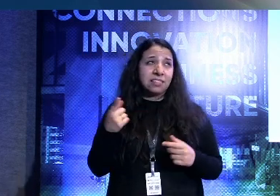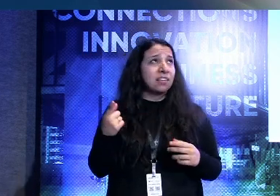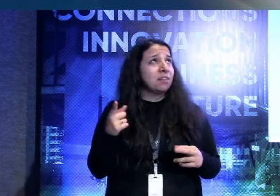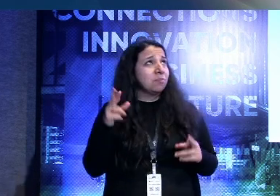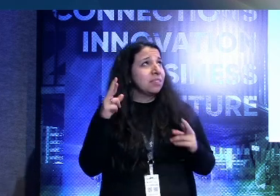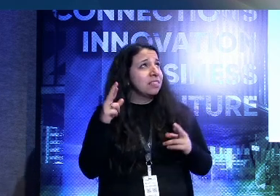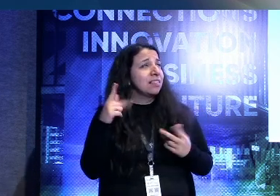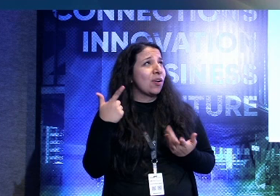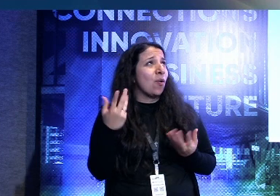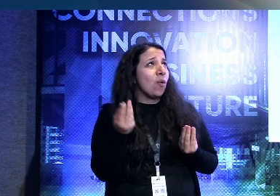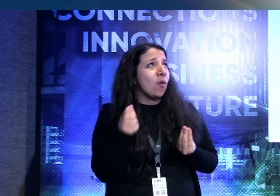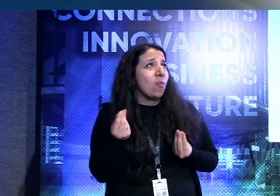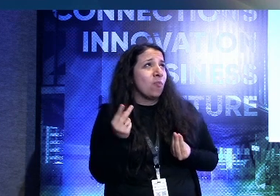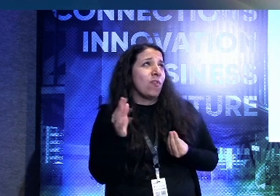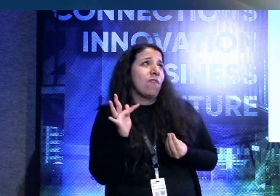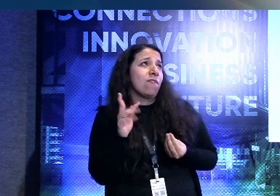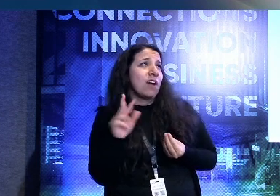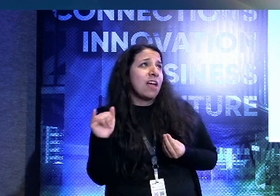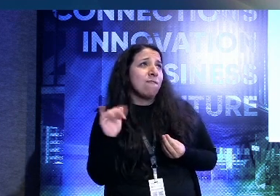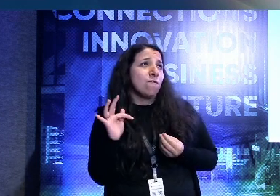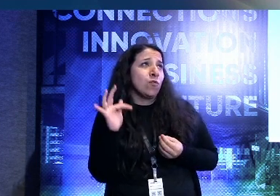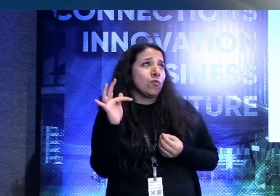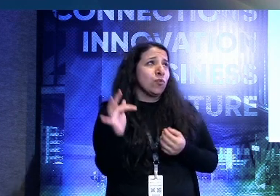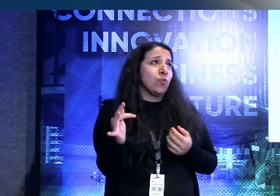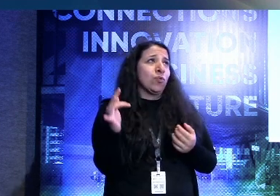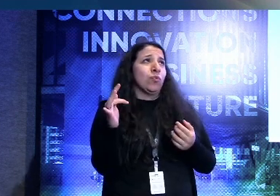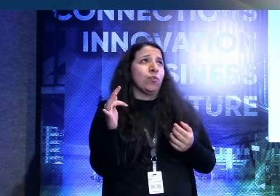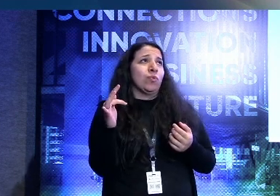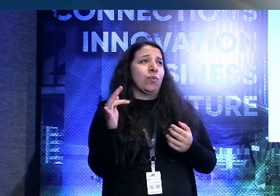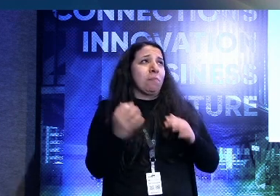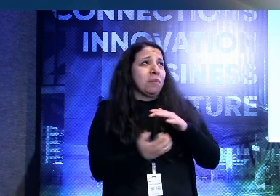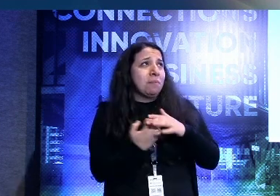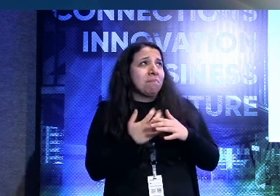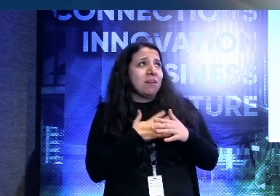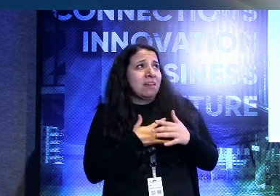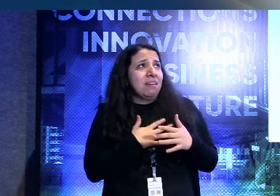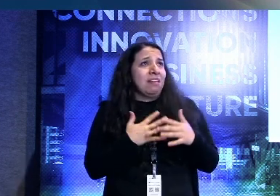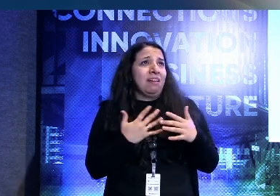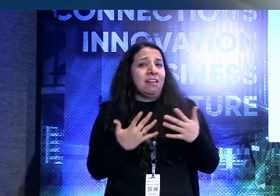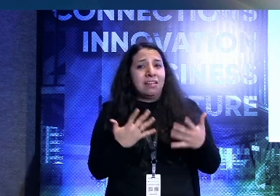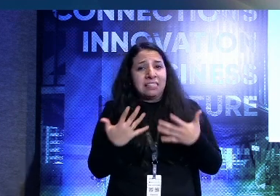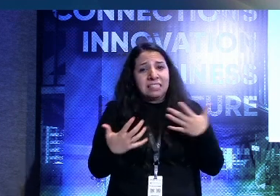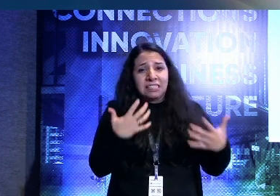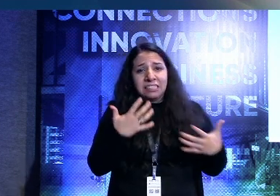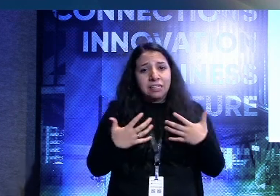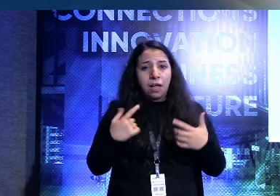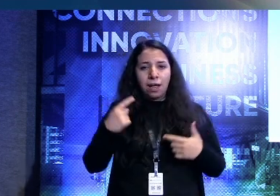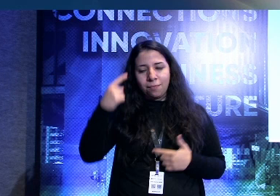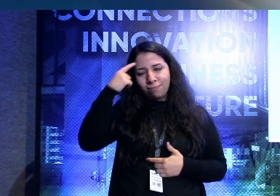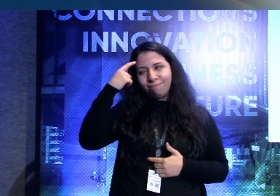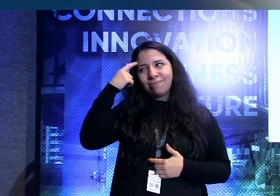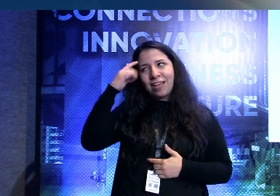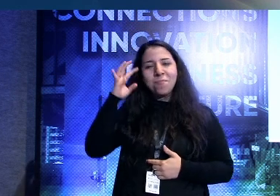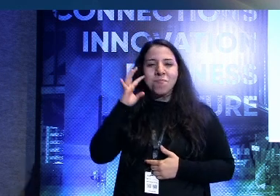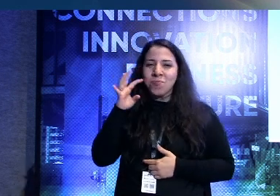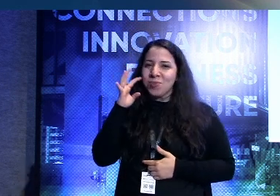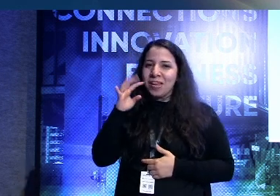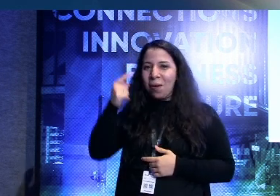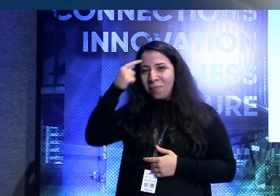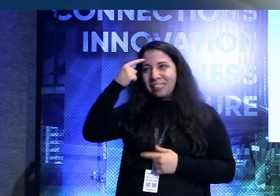empresas, fica aqui esse último aprendizado, que é muito mais bacana quando você passa, de certo ponto, a olhar para trás e falar que deu certo, que